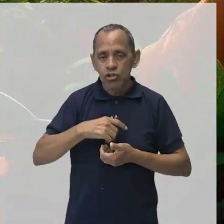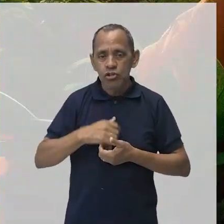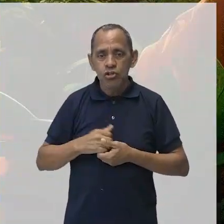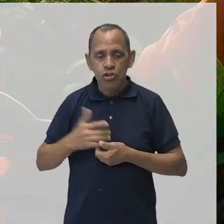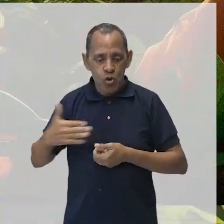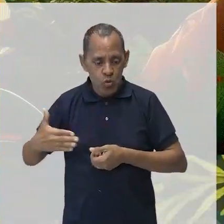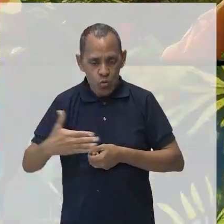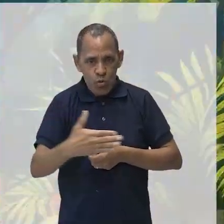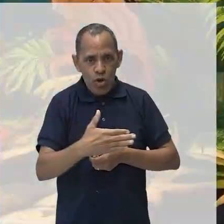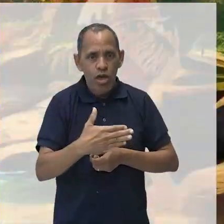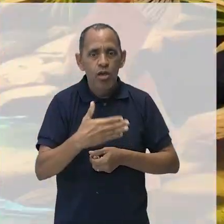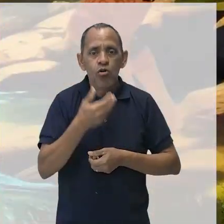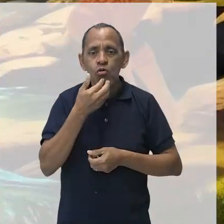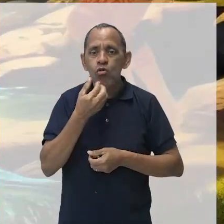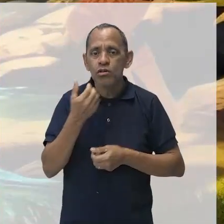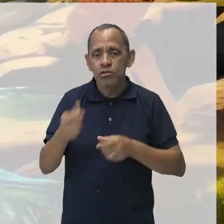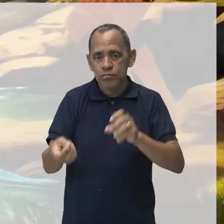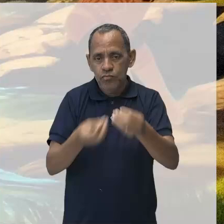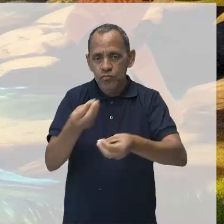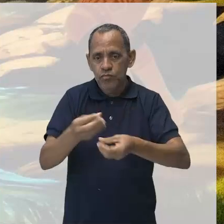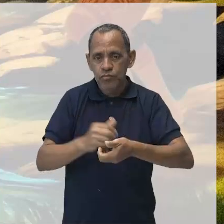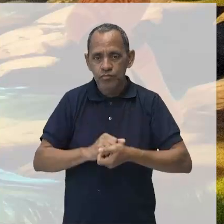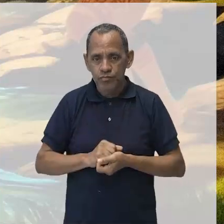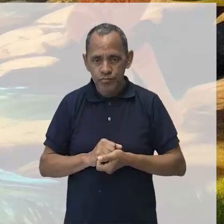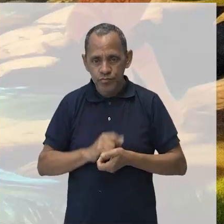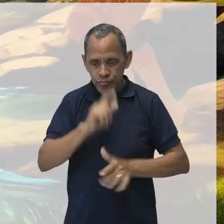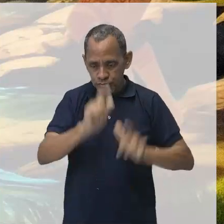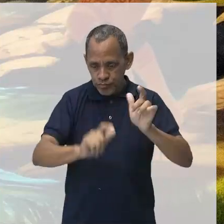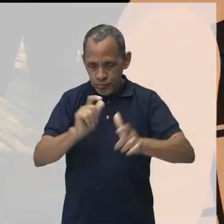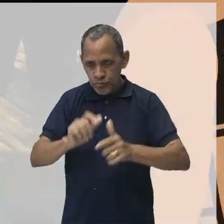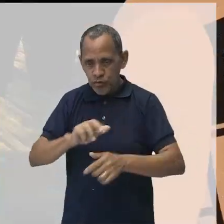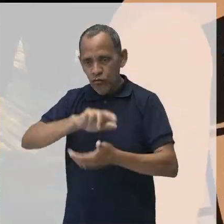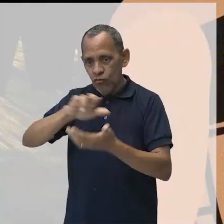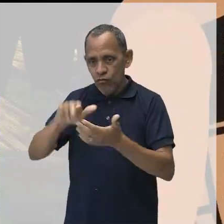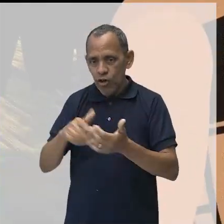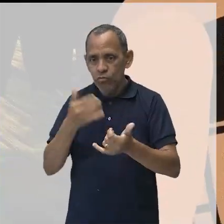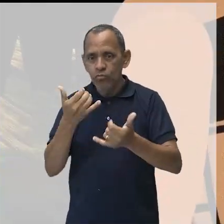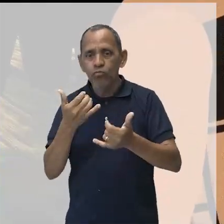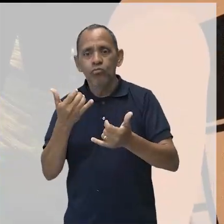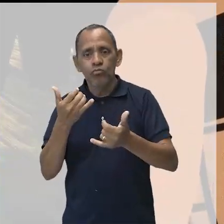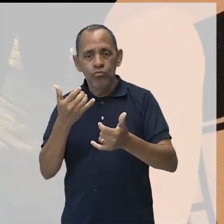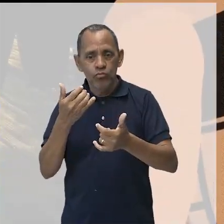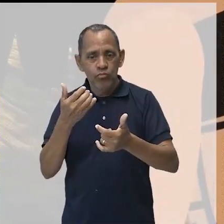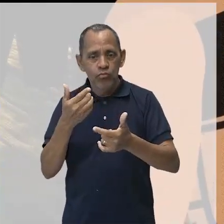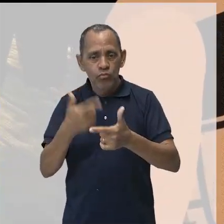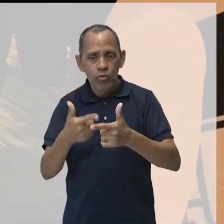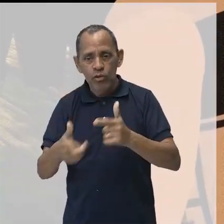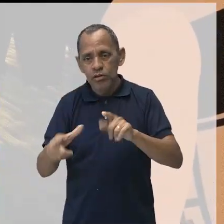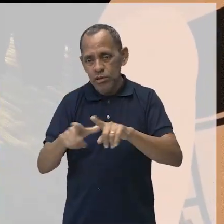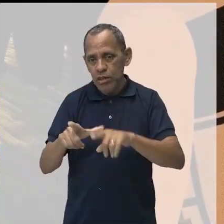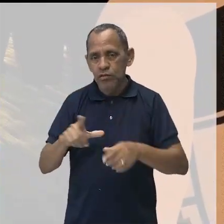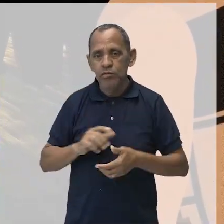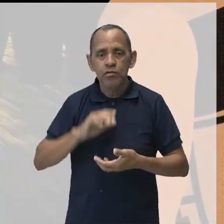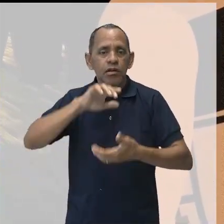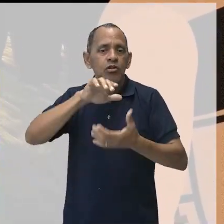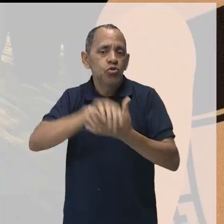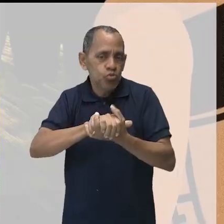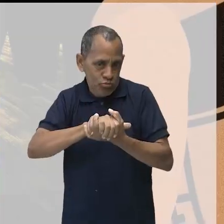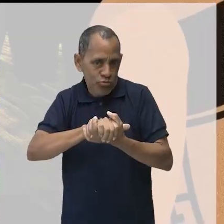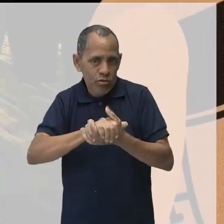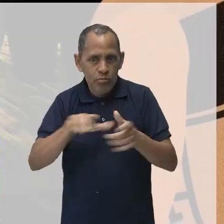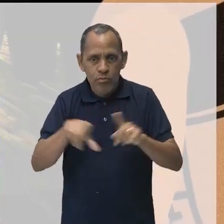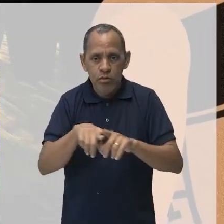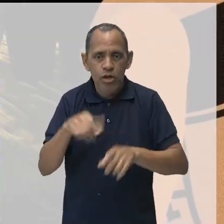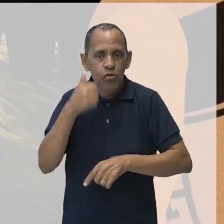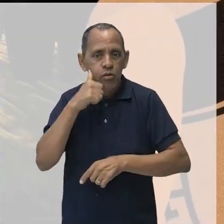os peixes e muitas coisas boas do Araguaia. Depois de muitas peripécias, Quinichuá casou-se